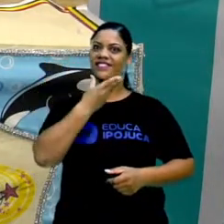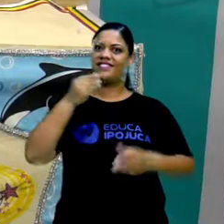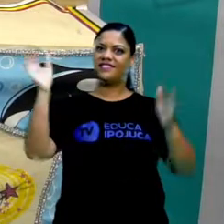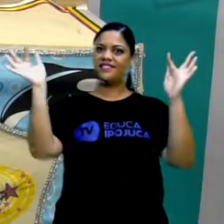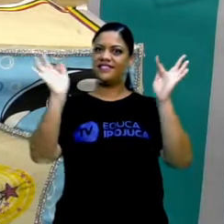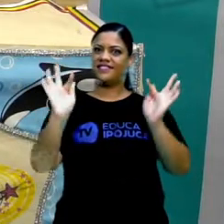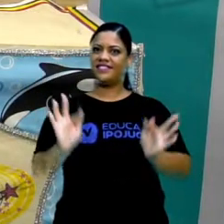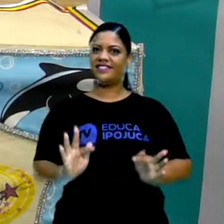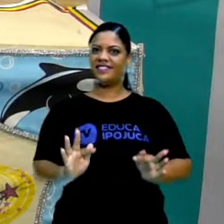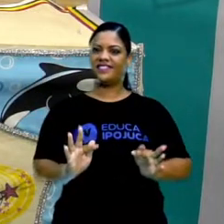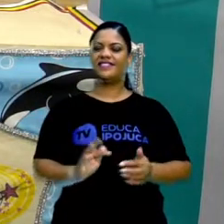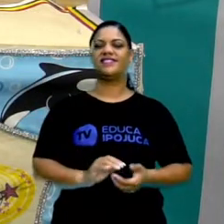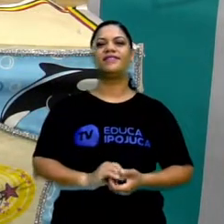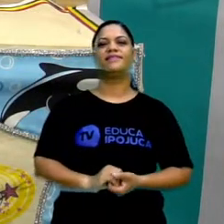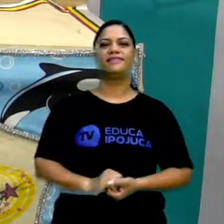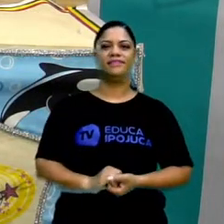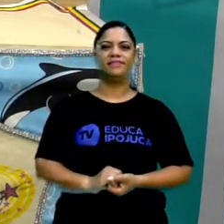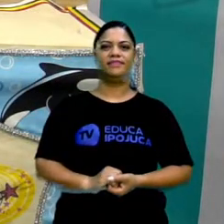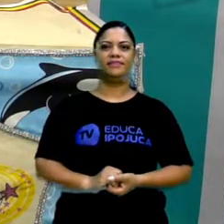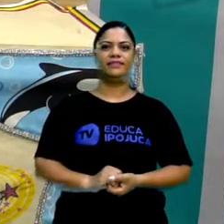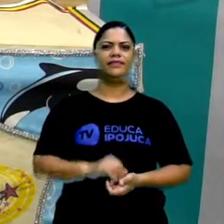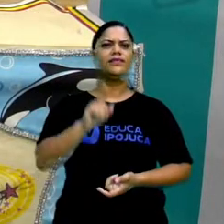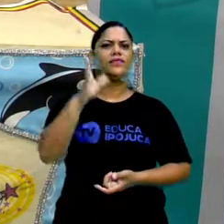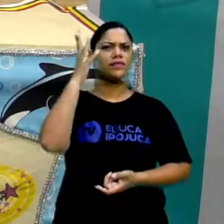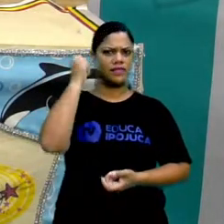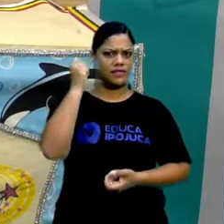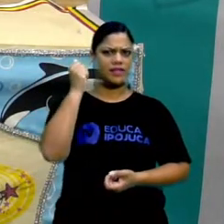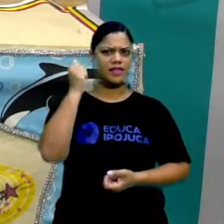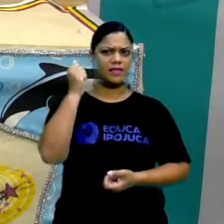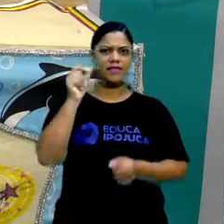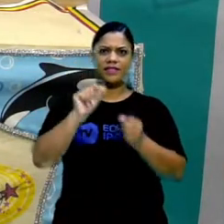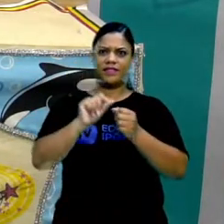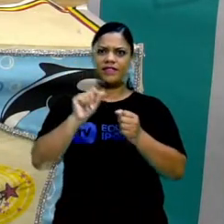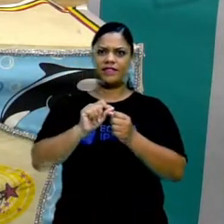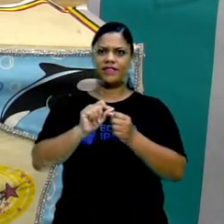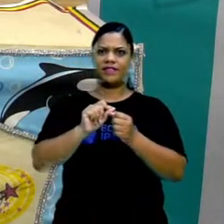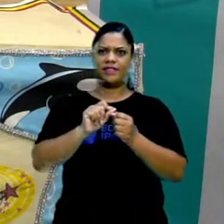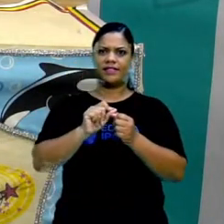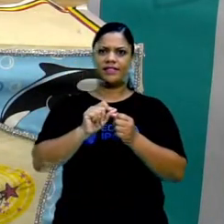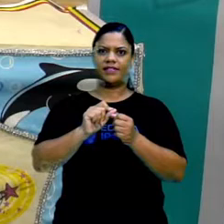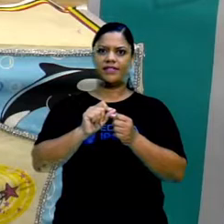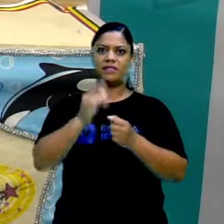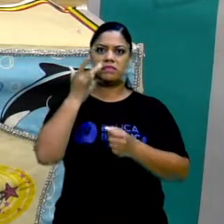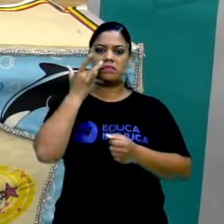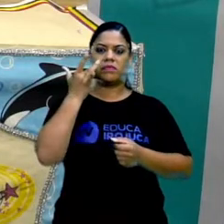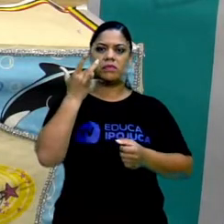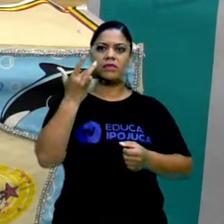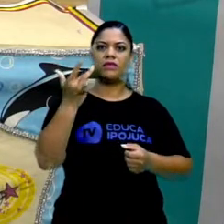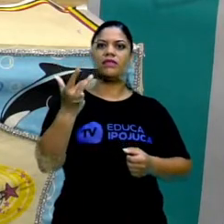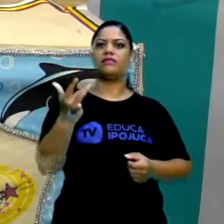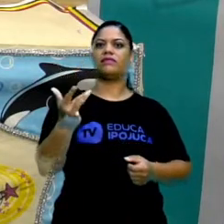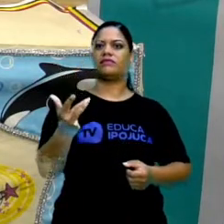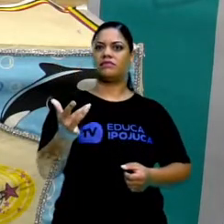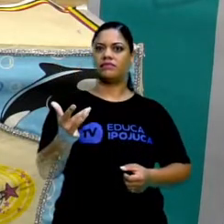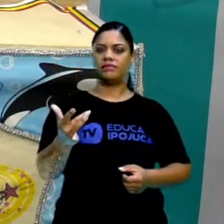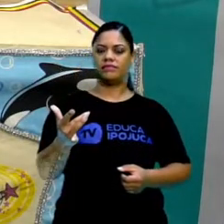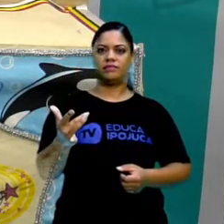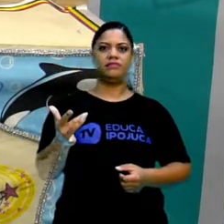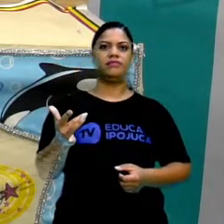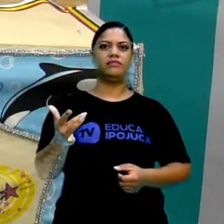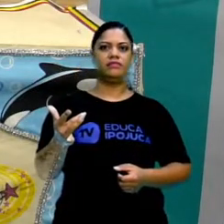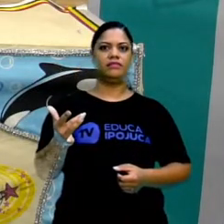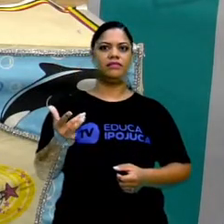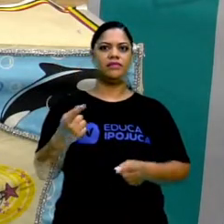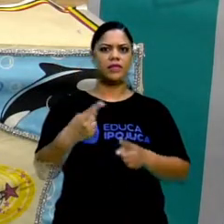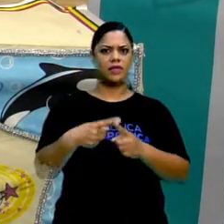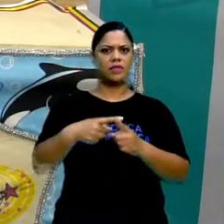criança. É, não, leiturinha? E tu sabe de que essa estátua é feita, leiturinha? Muito dourado. É, mas esse dourado, será